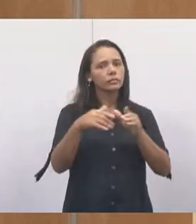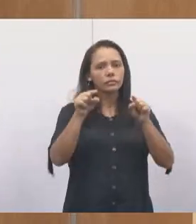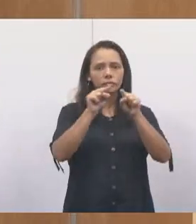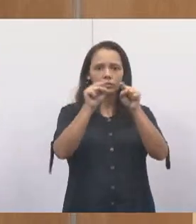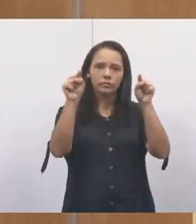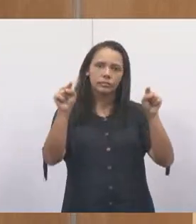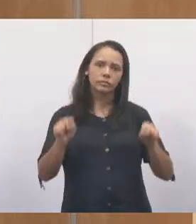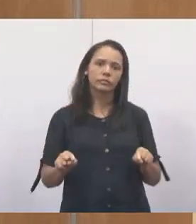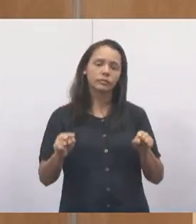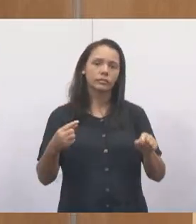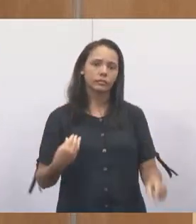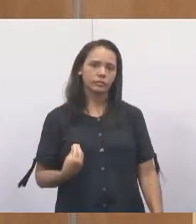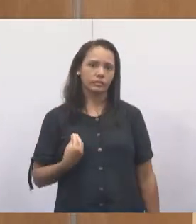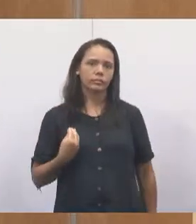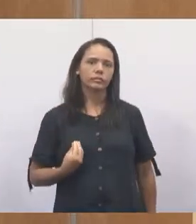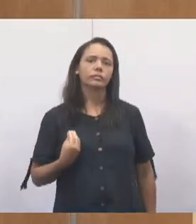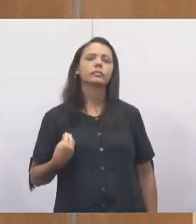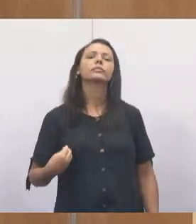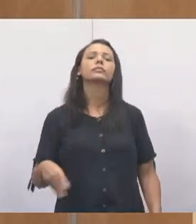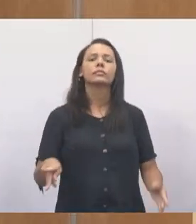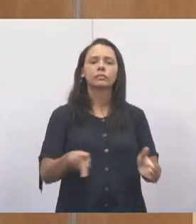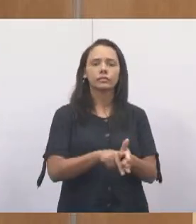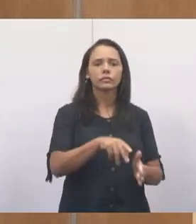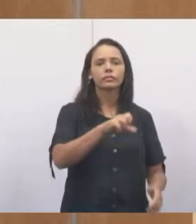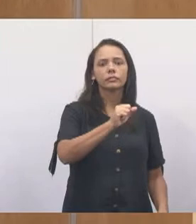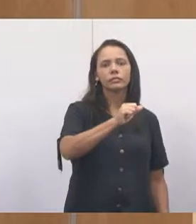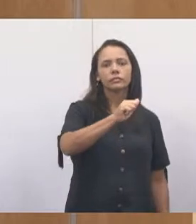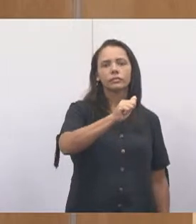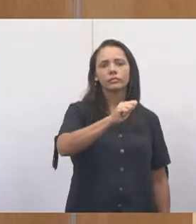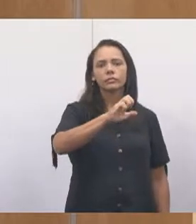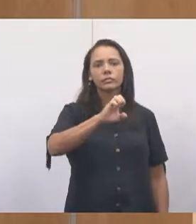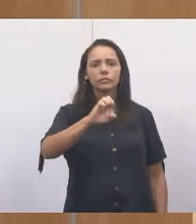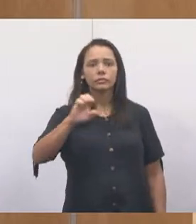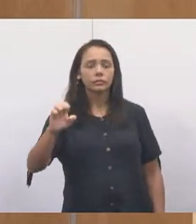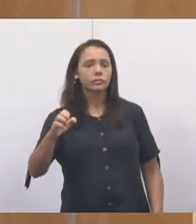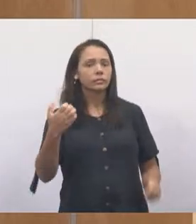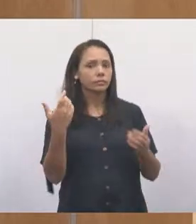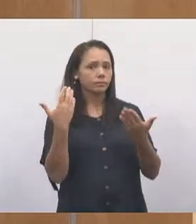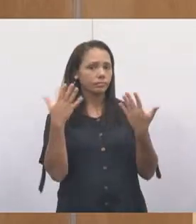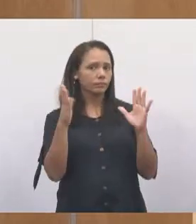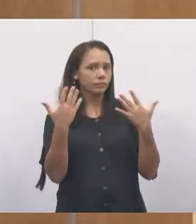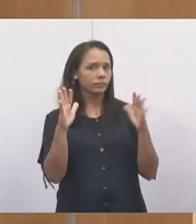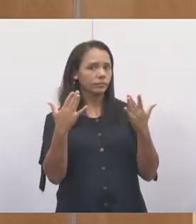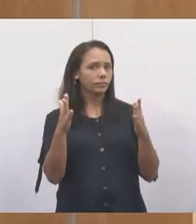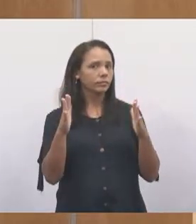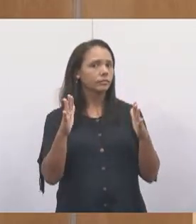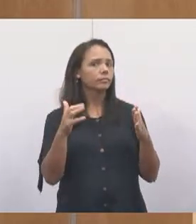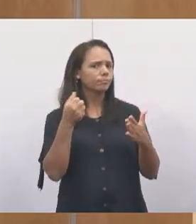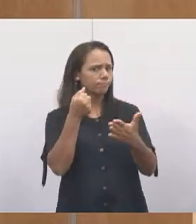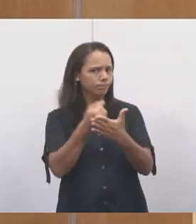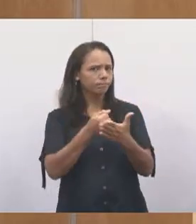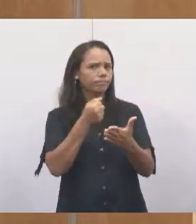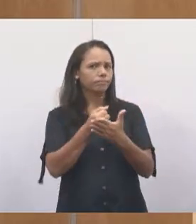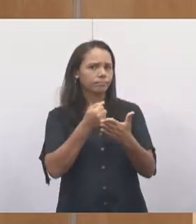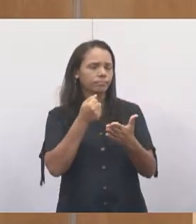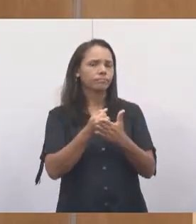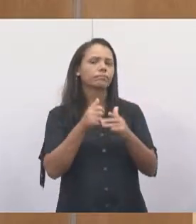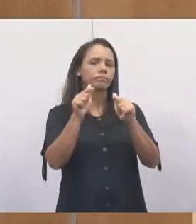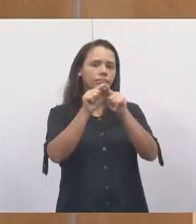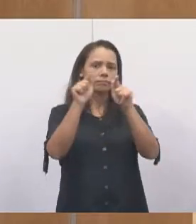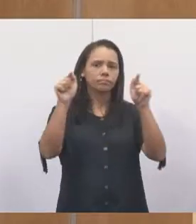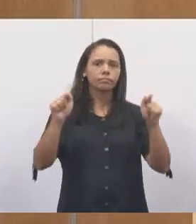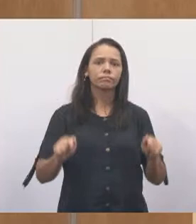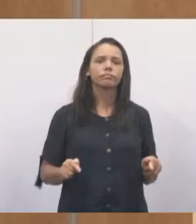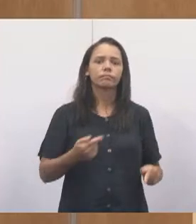nessa casa do SAI, da pessoa do Décio, parabéns aí pela luta pelos servidores públicos da cidade